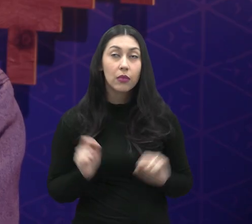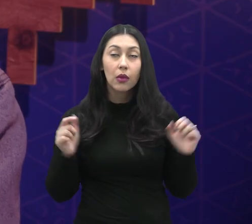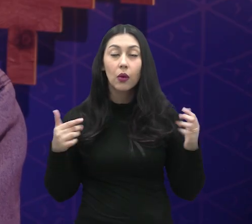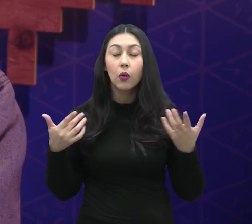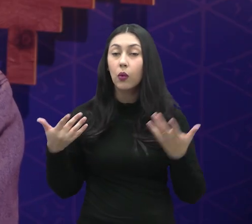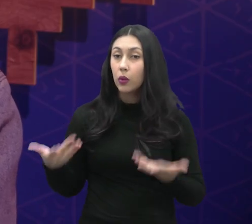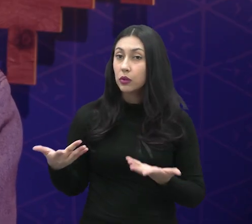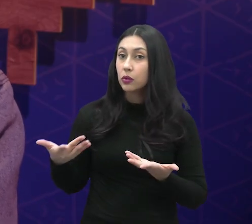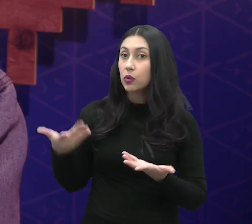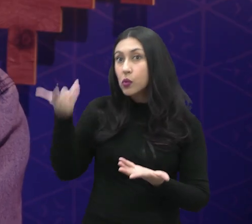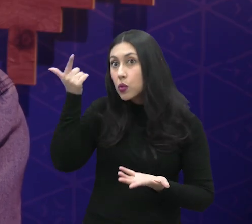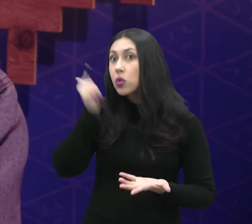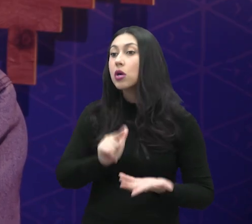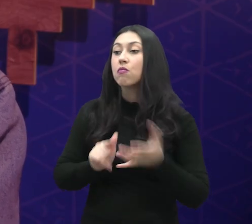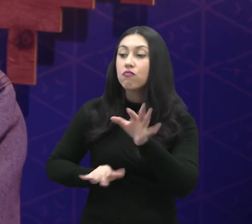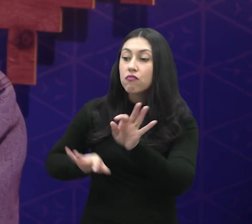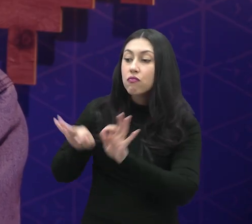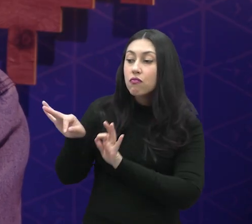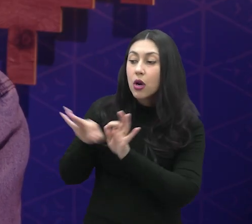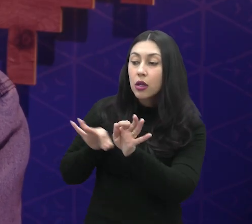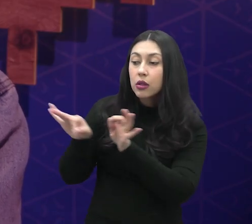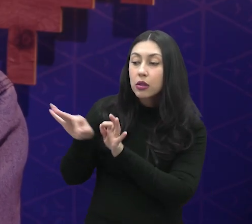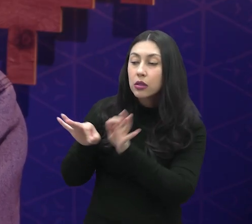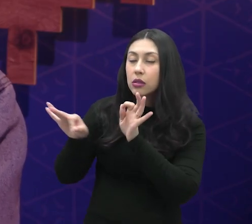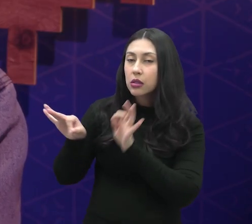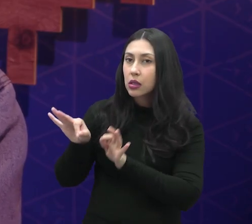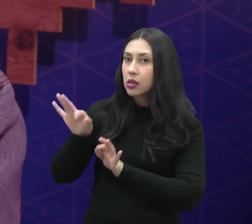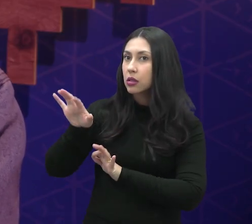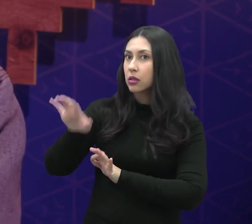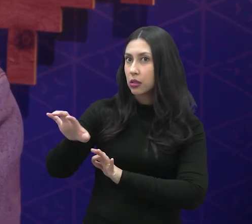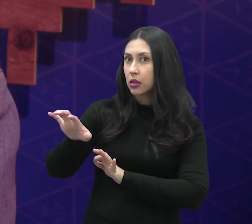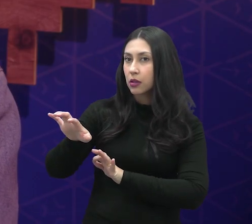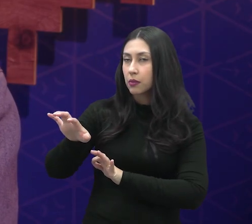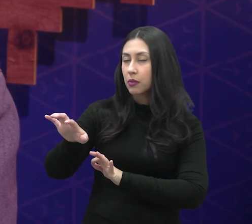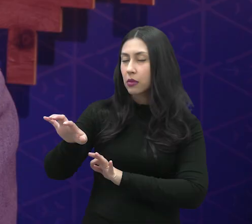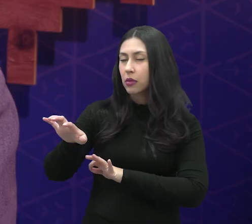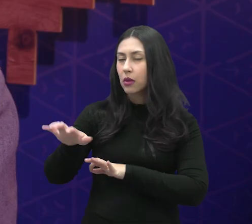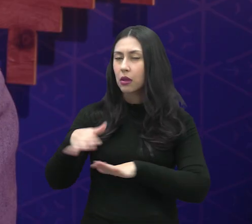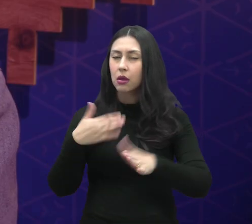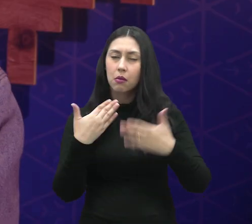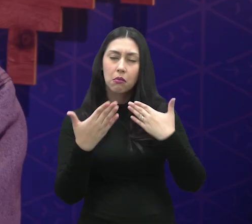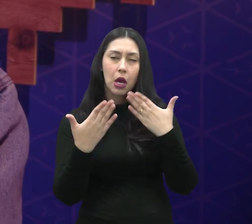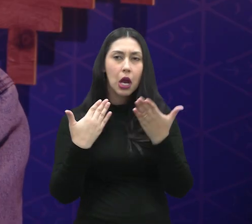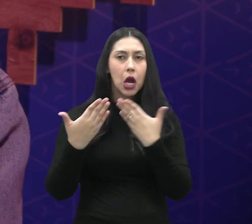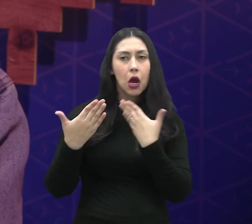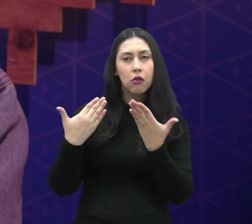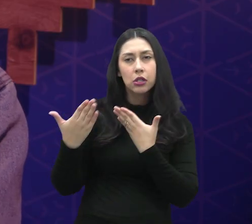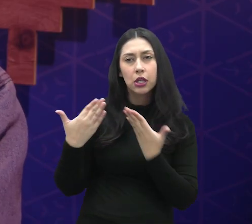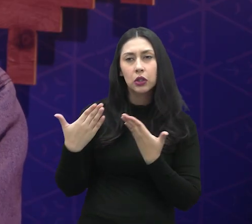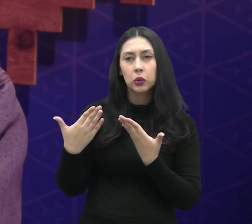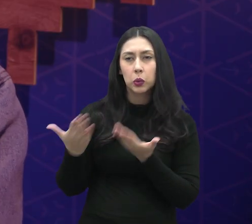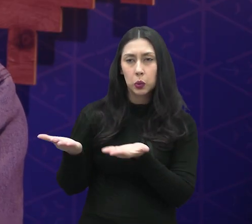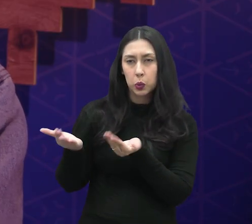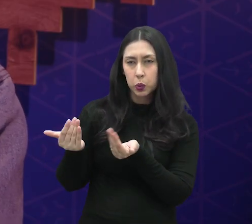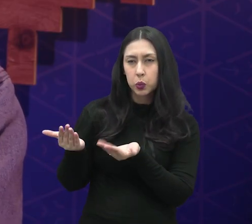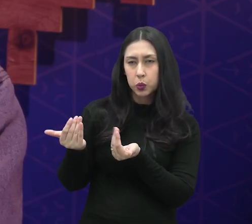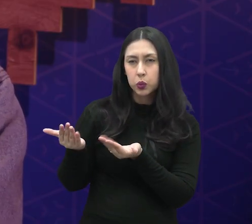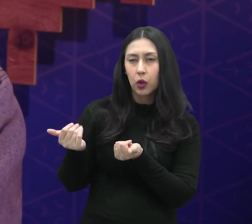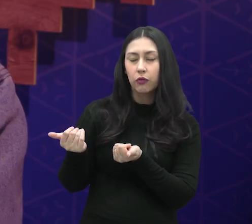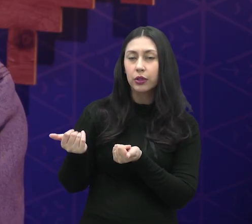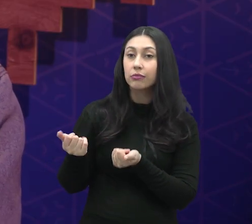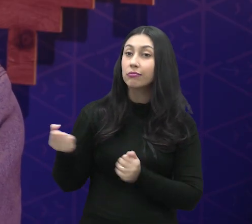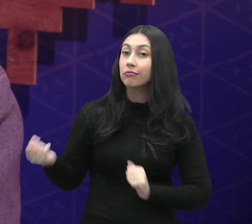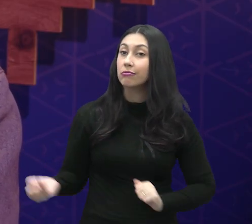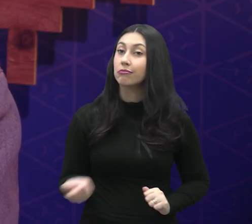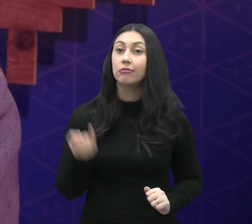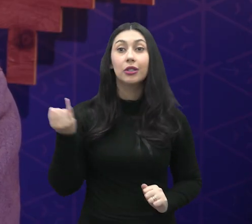eles conseguem produzir algo desse formato, conversando com uma galera um pouco mais nova, eu acho